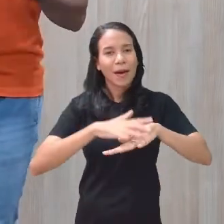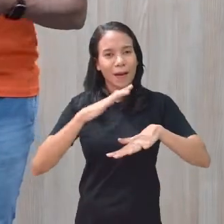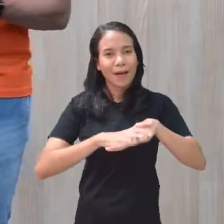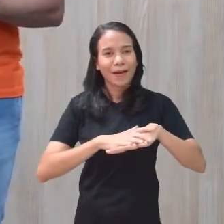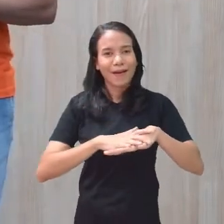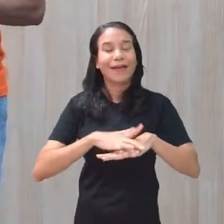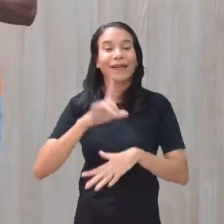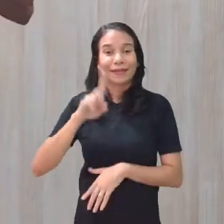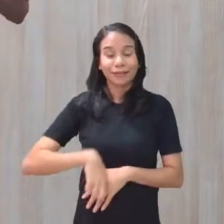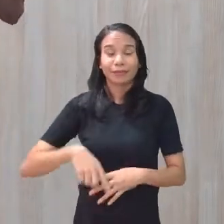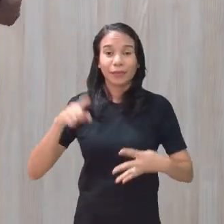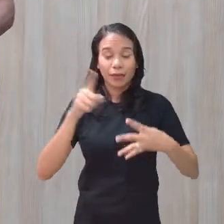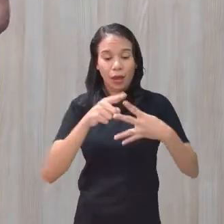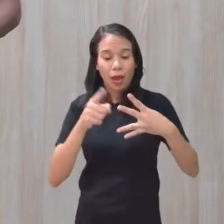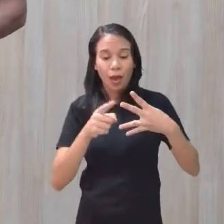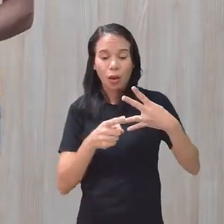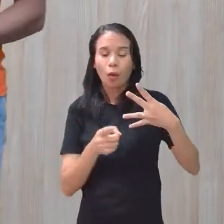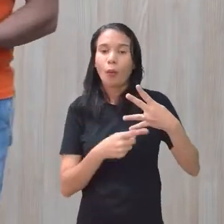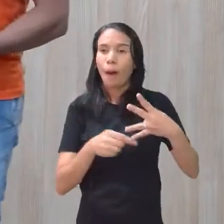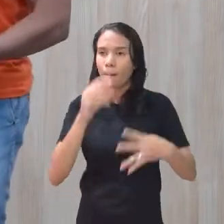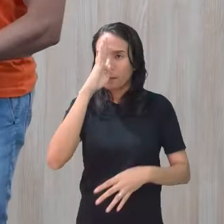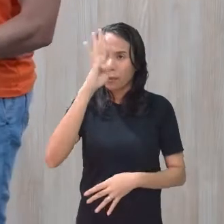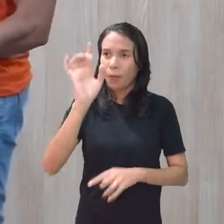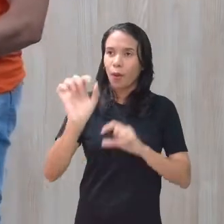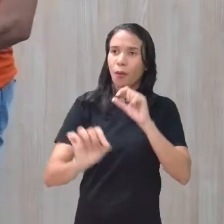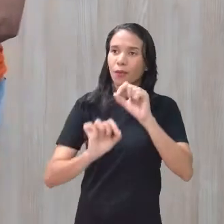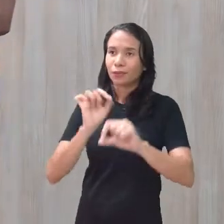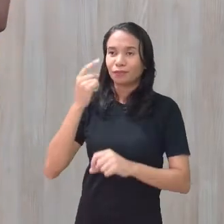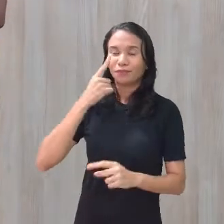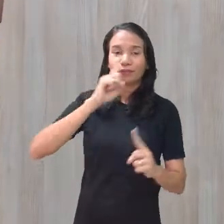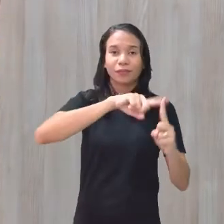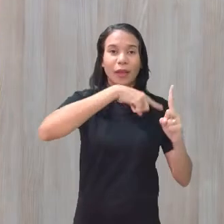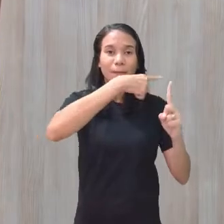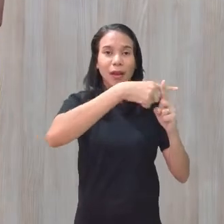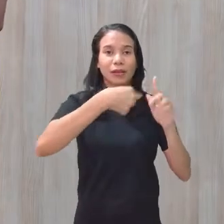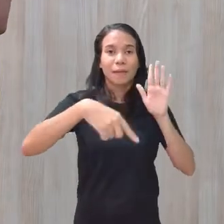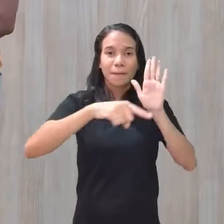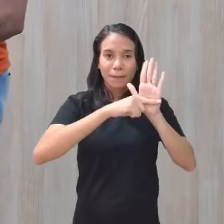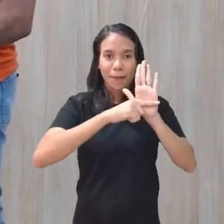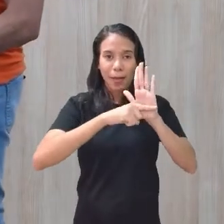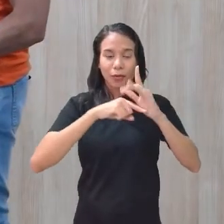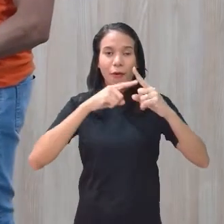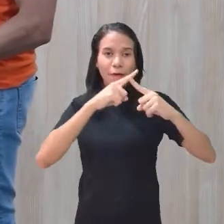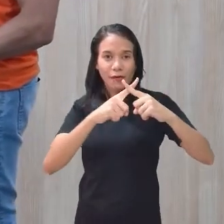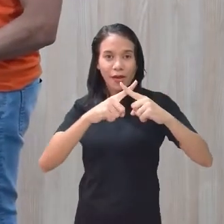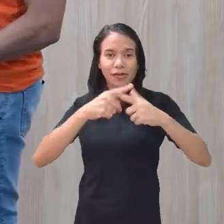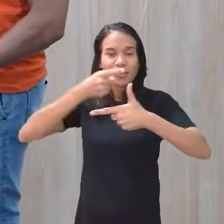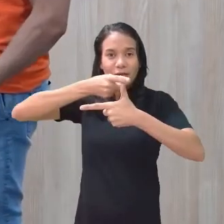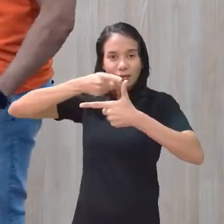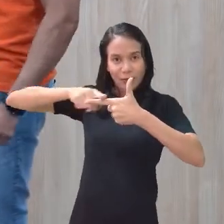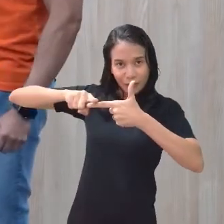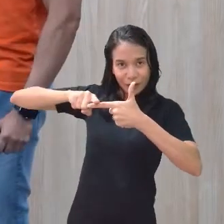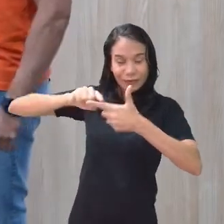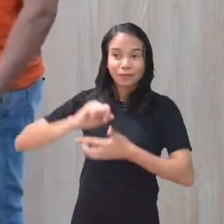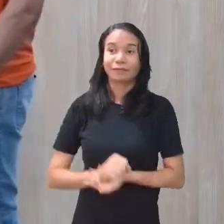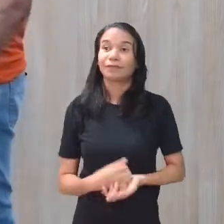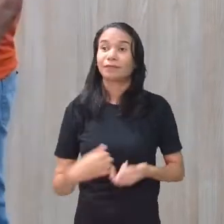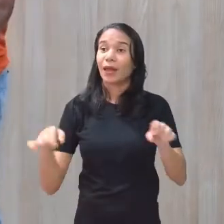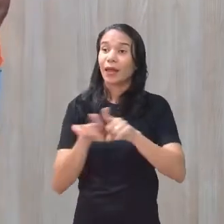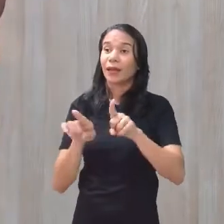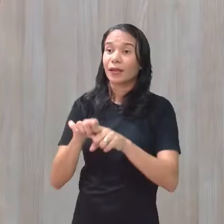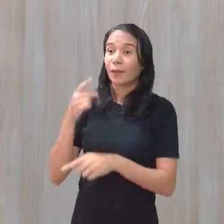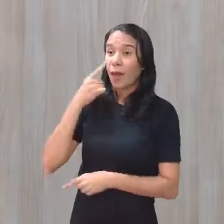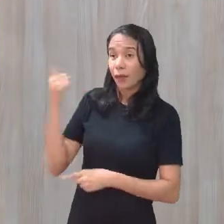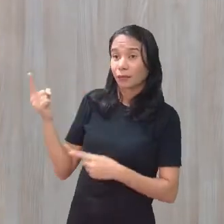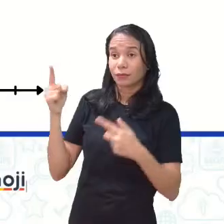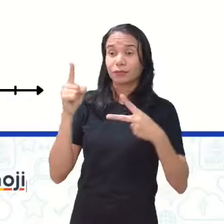A gente tem as 4 principais operações, que é a adição, a subtração, multiplicação e divisão, e temos mais